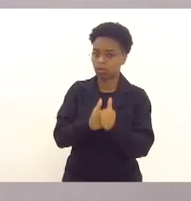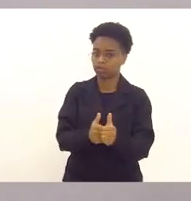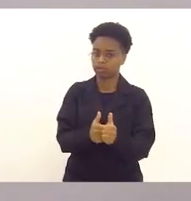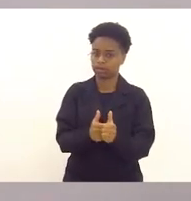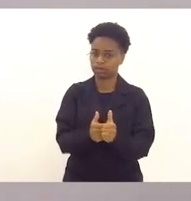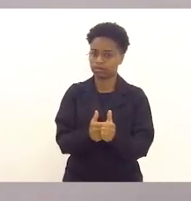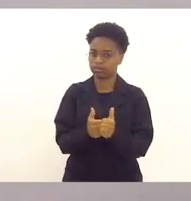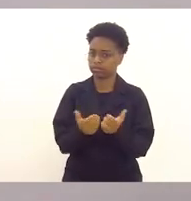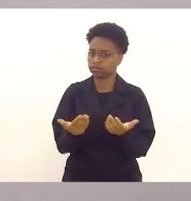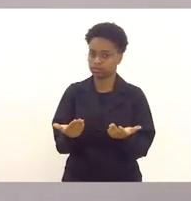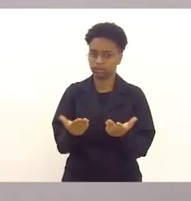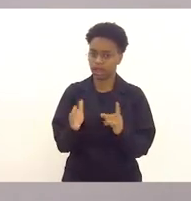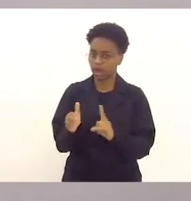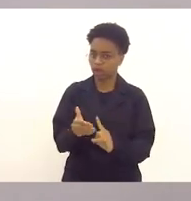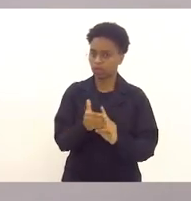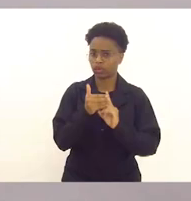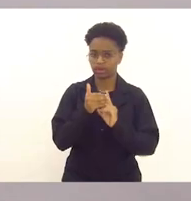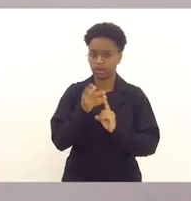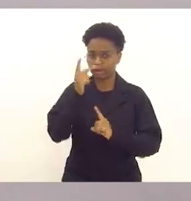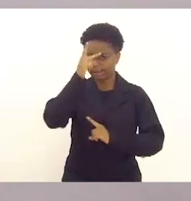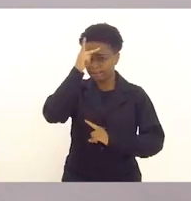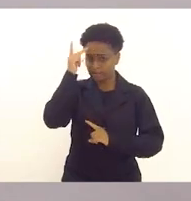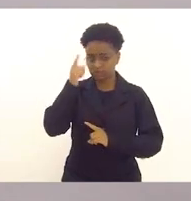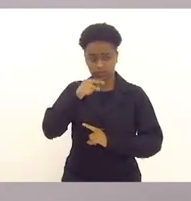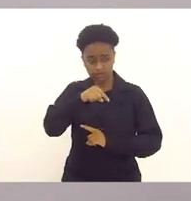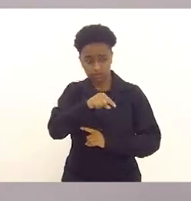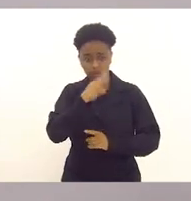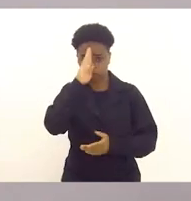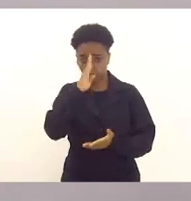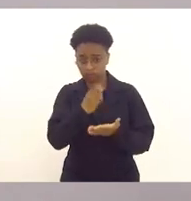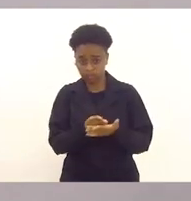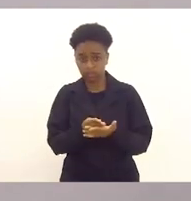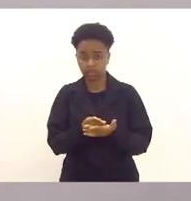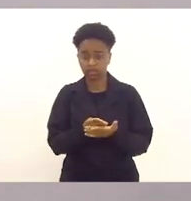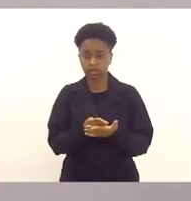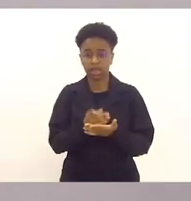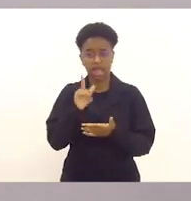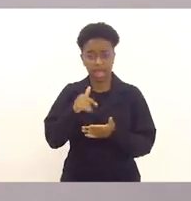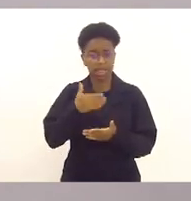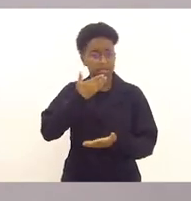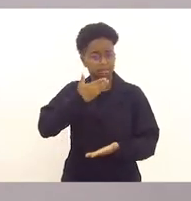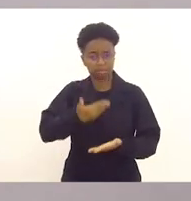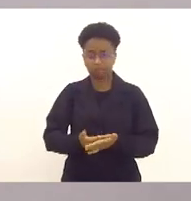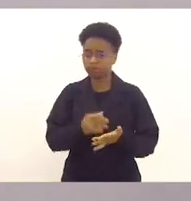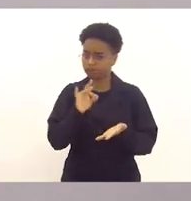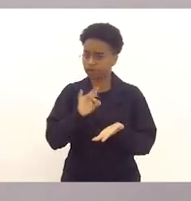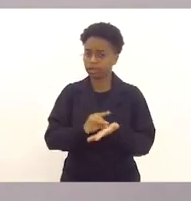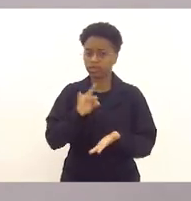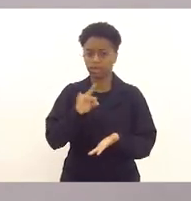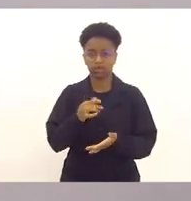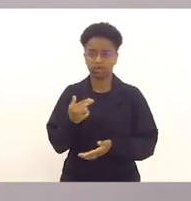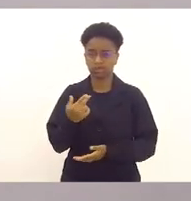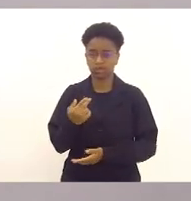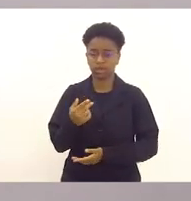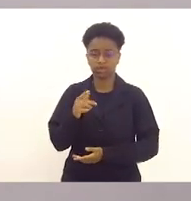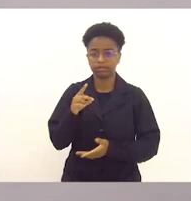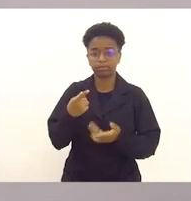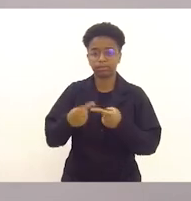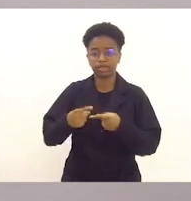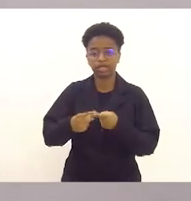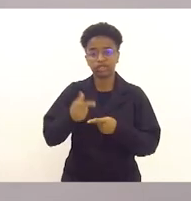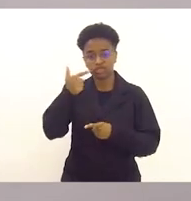né te acolhendo uma pessoa da sua confiança isso é escandaloso isso é revitinização